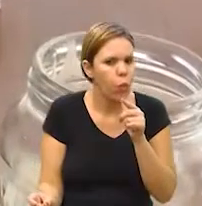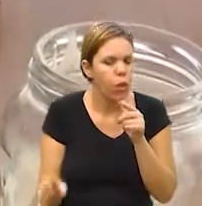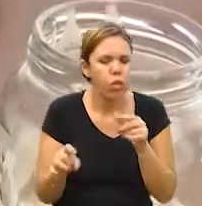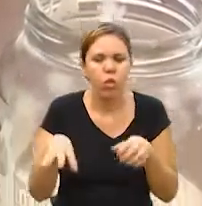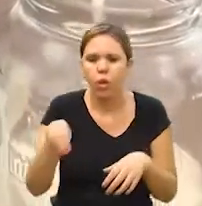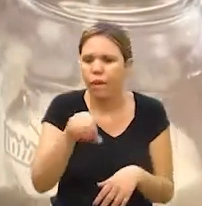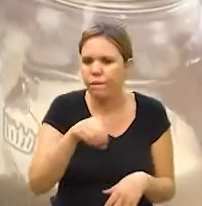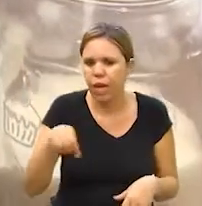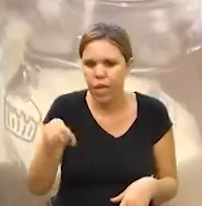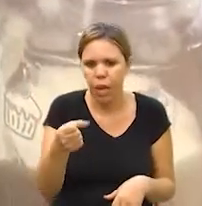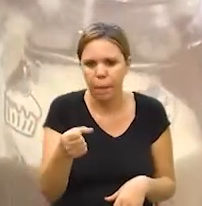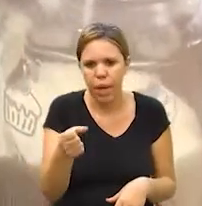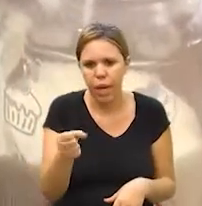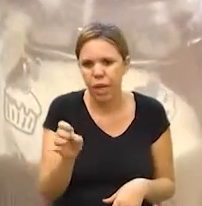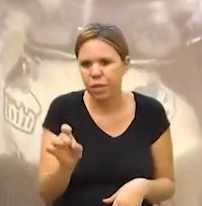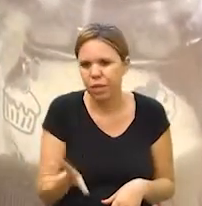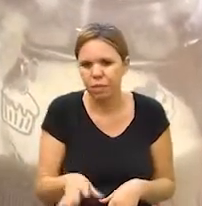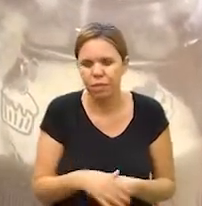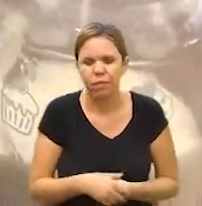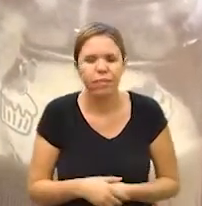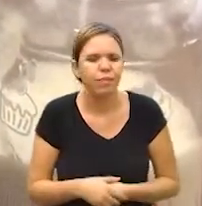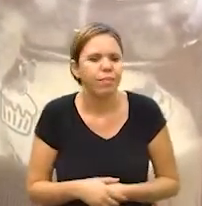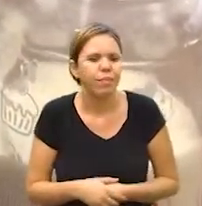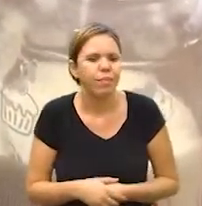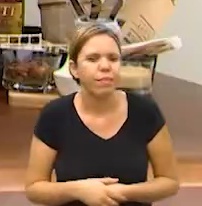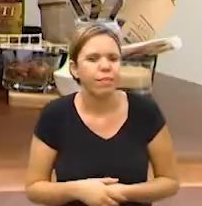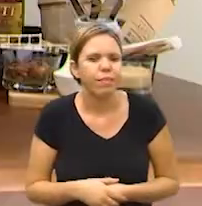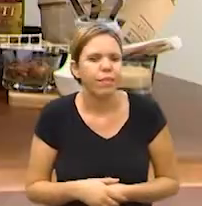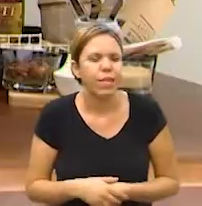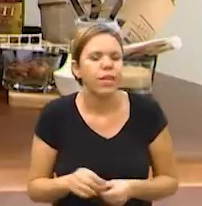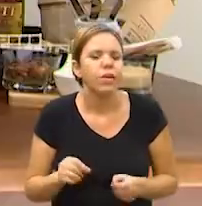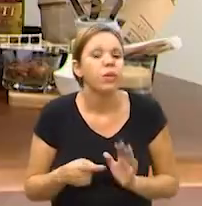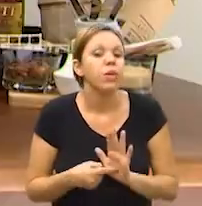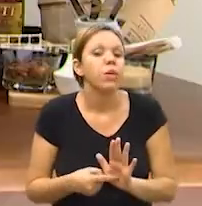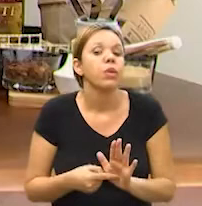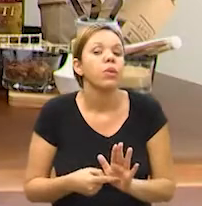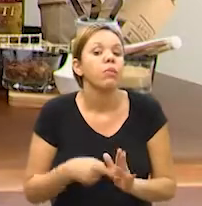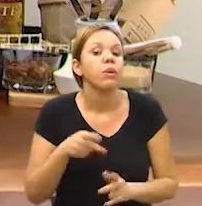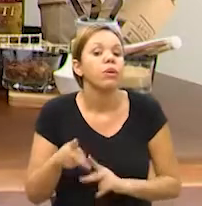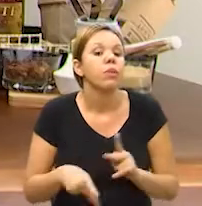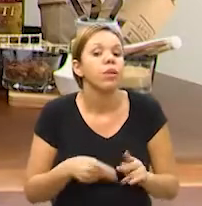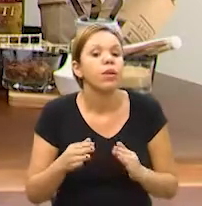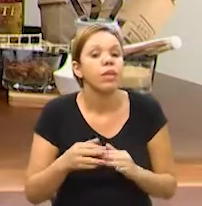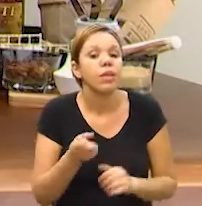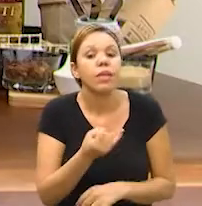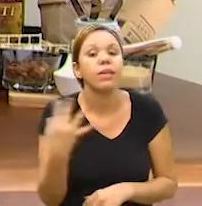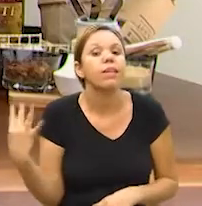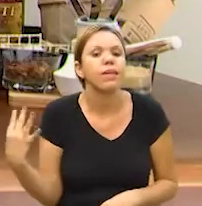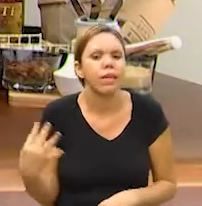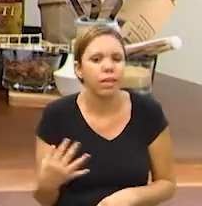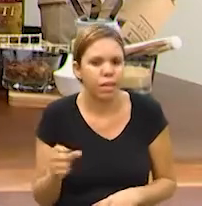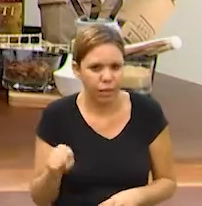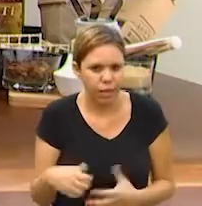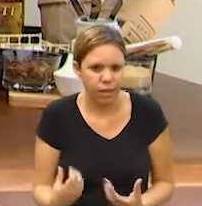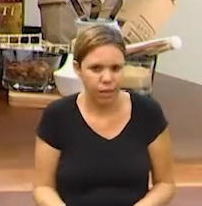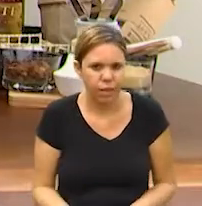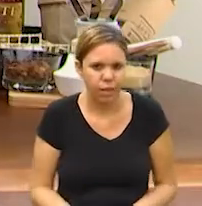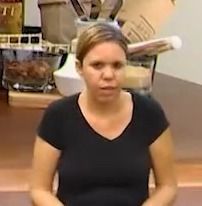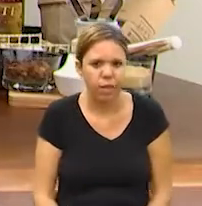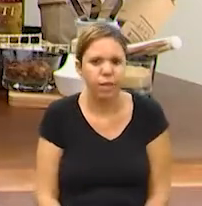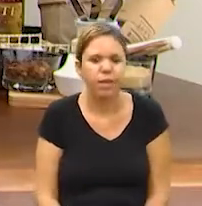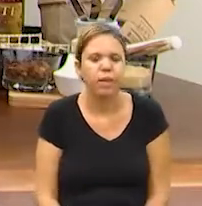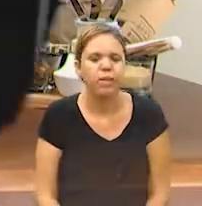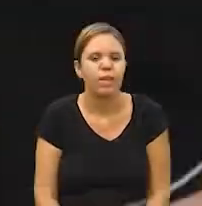a farinha. E a farinha. Olha só. Então vamos fazer o seguinte, Dani, vamos mostrar pro pessoal de casa as quantidades? Sim, lógico. Olha